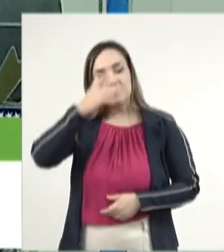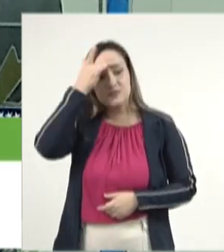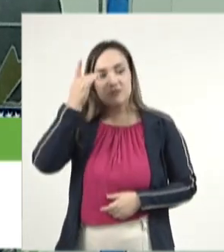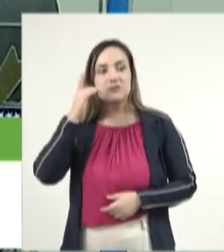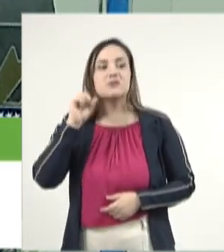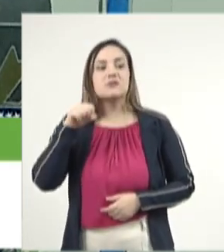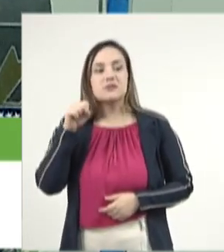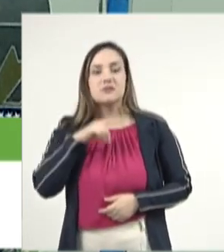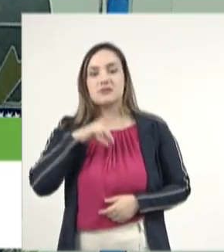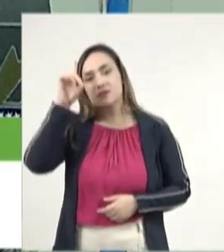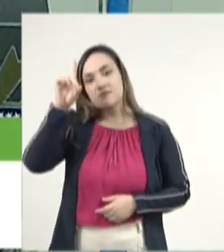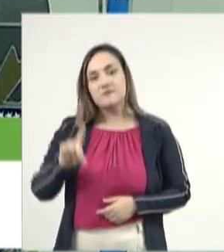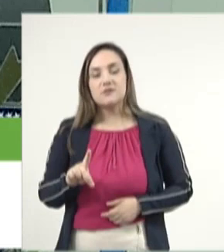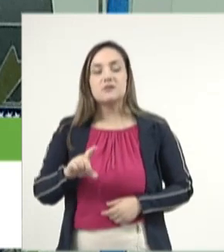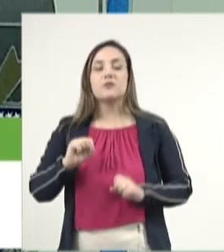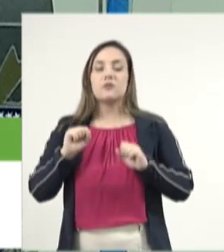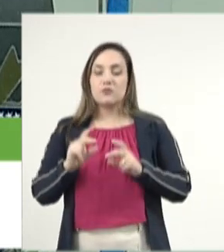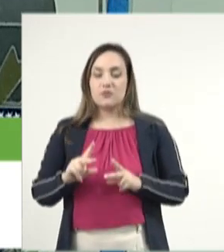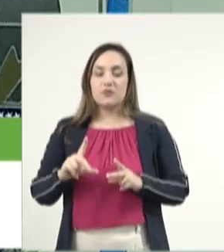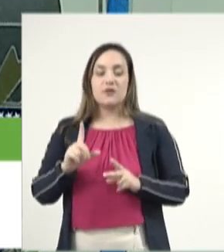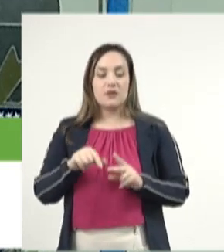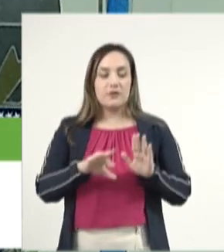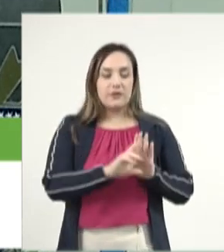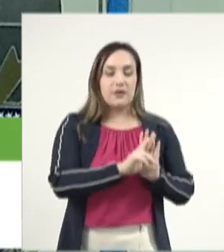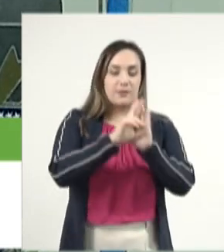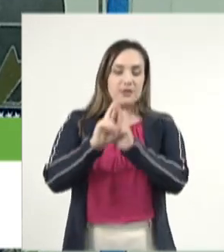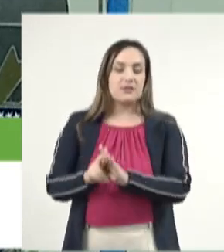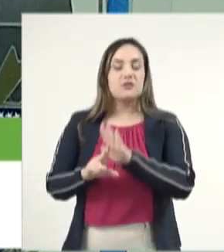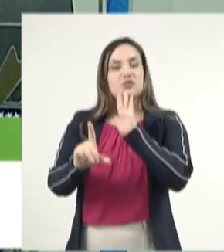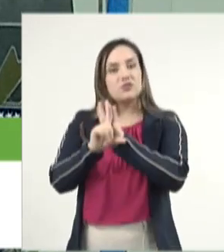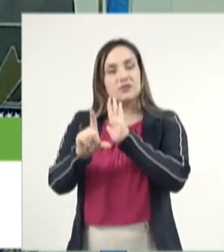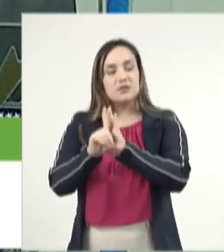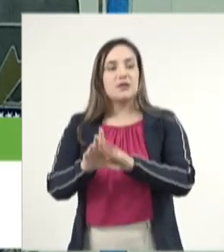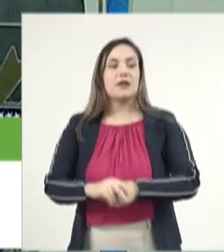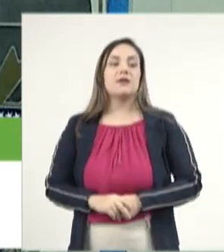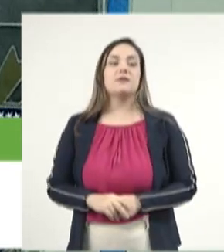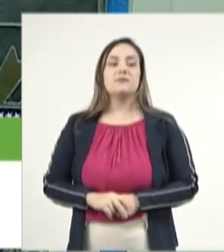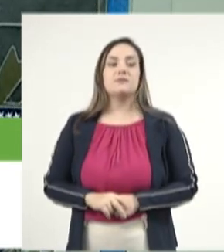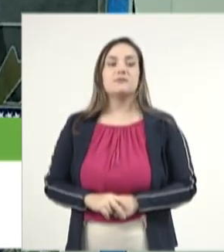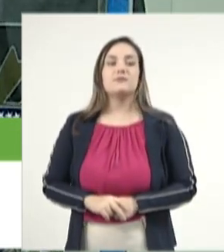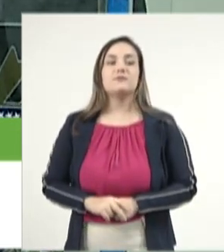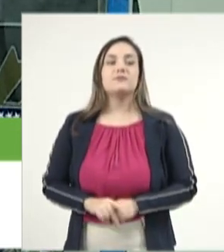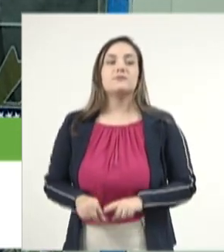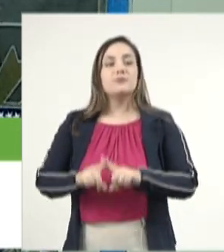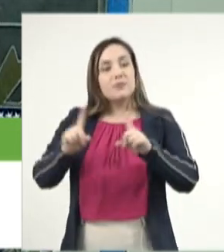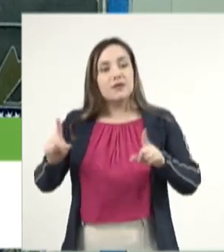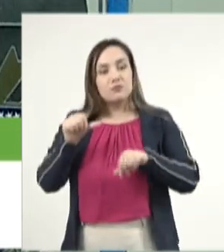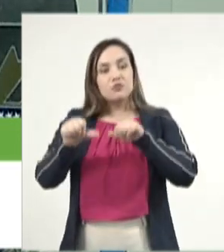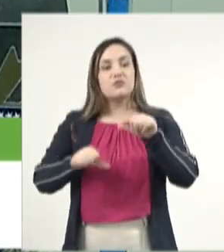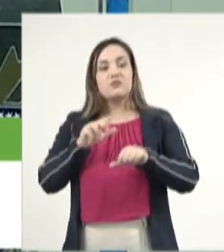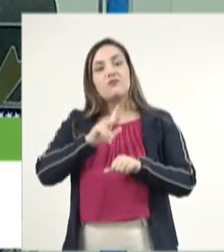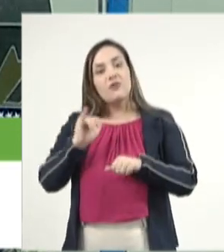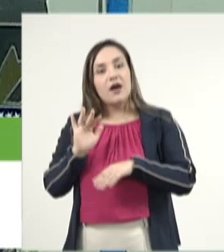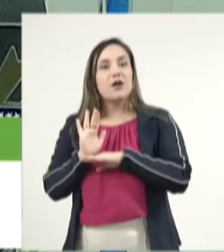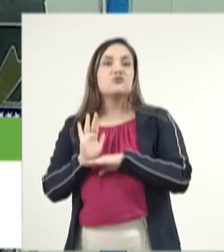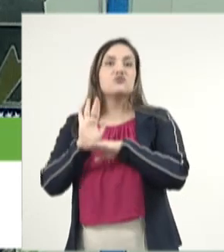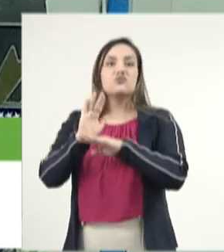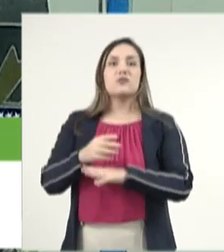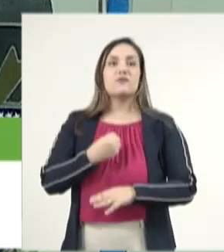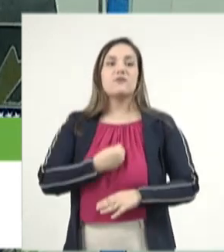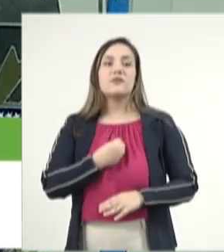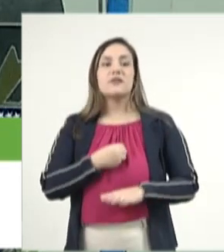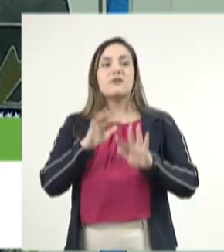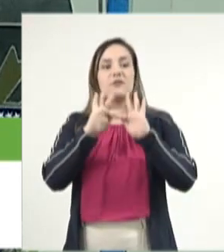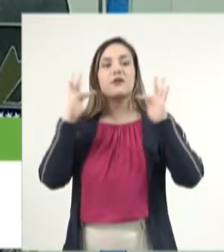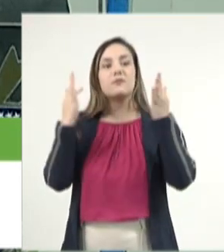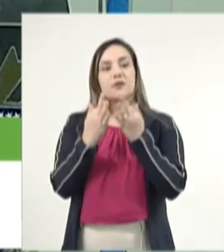pessoa com deficiência, e segundo, que aquela pessoa é a representante legal dela, mas essa é uma mudança que com certeza vai facilitar a vida das